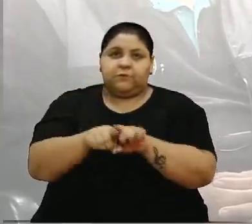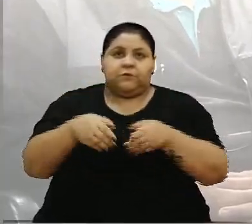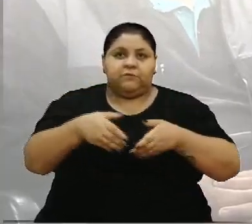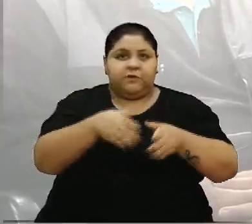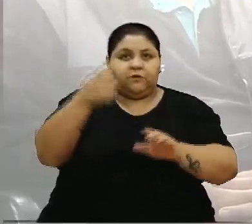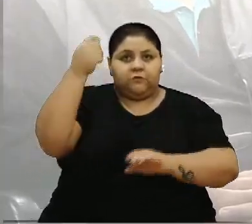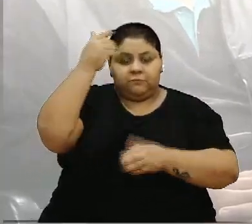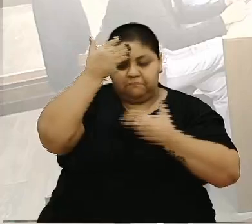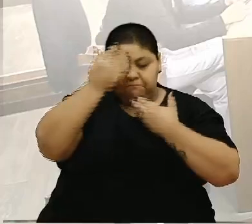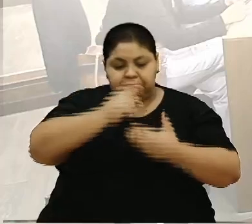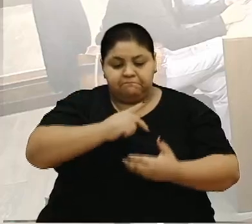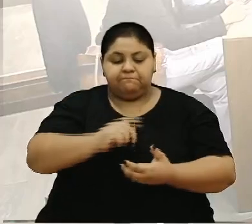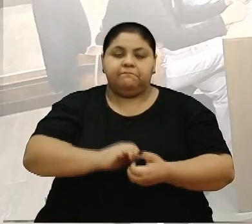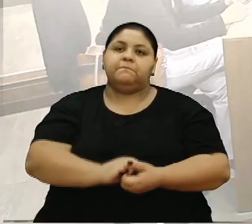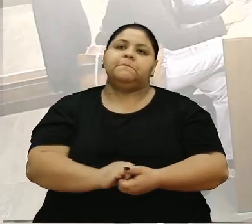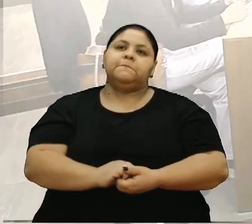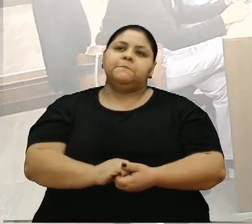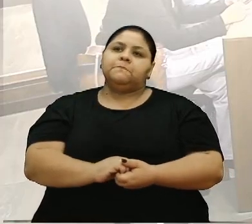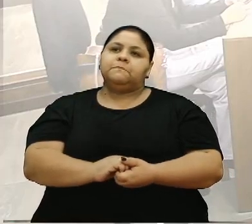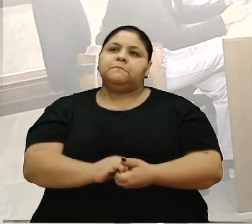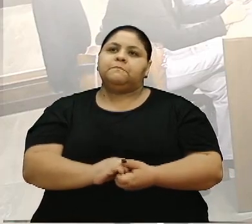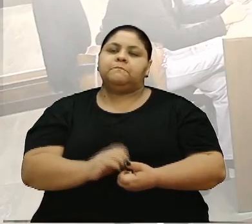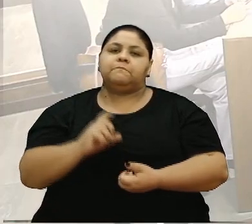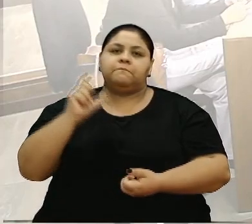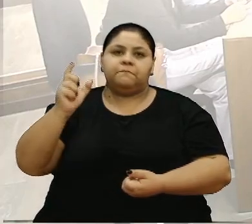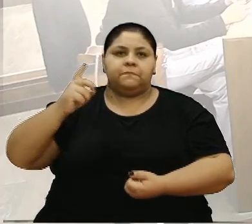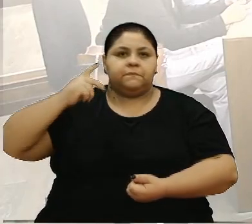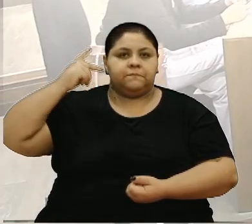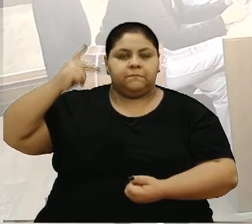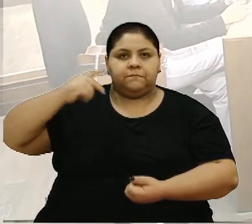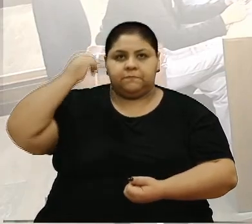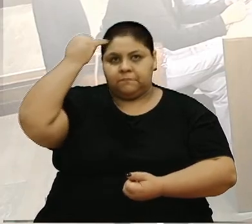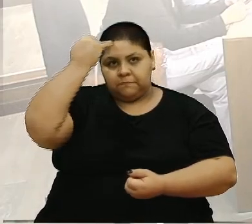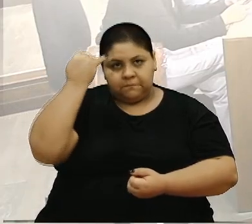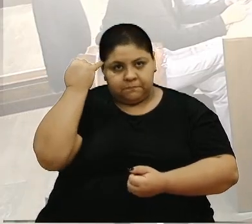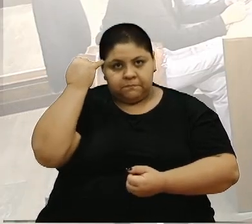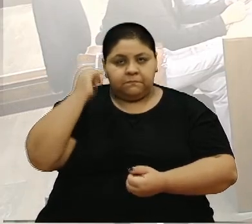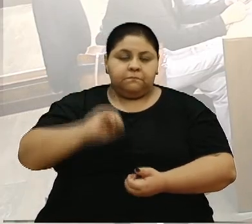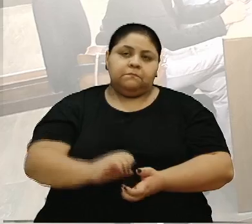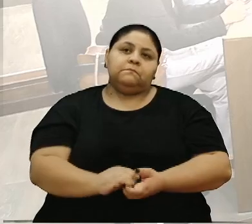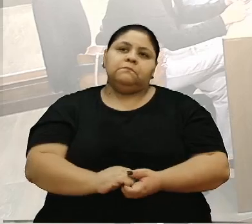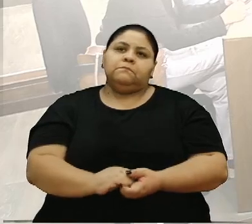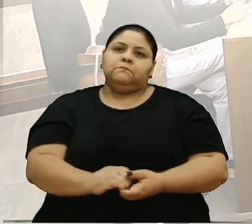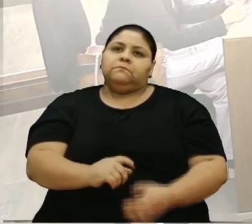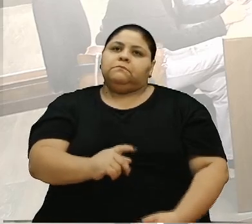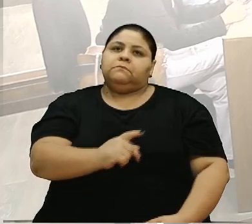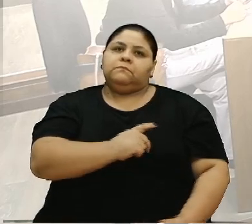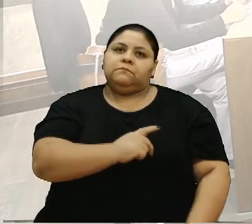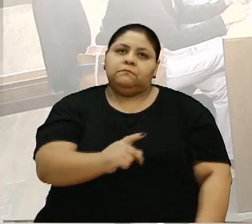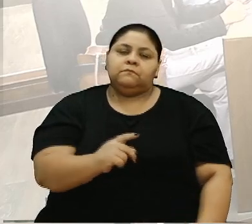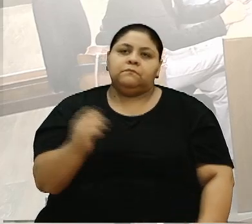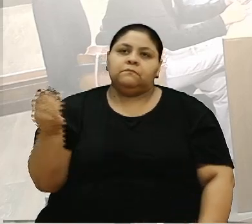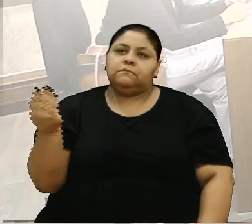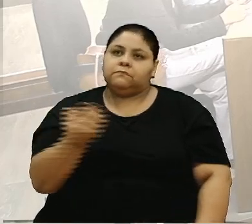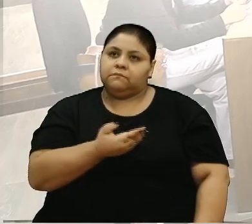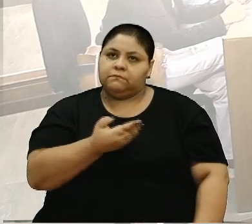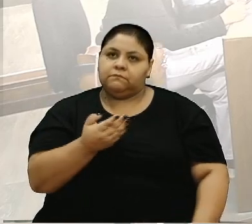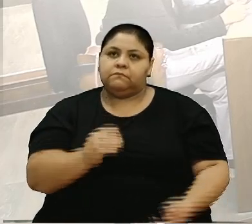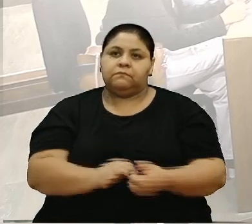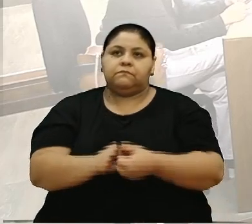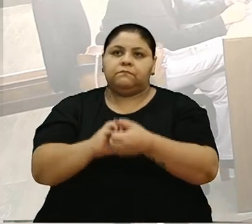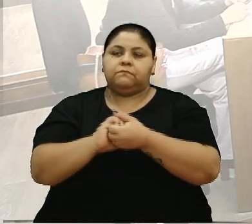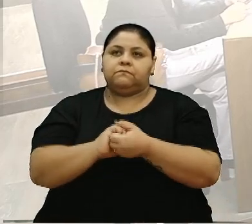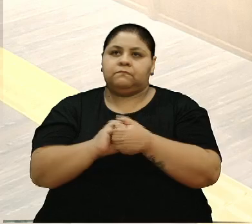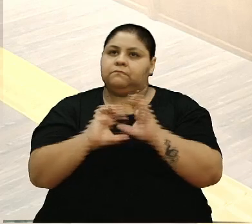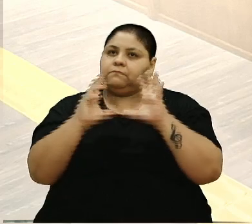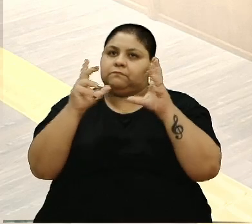Obrigado, presidente. Com a palavra, vereador Zé D'Ambrós. Senhora presidente, nobres colegas, saudar